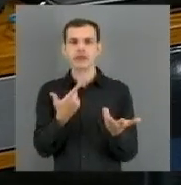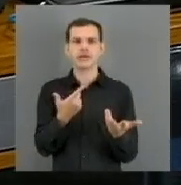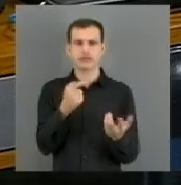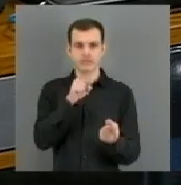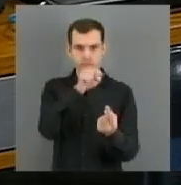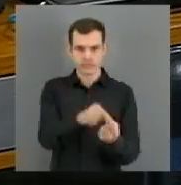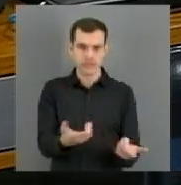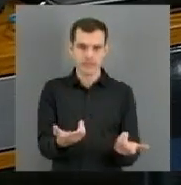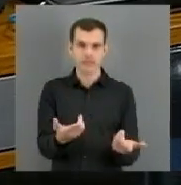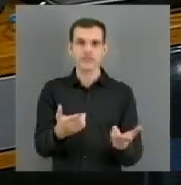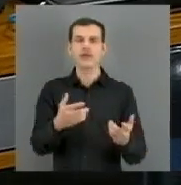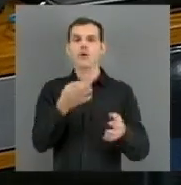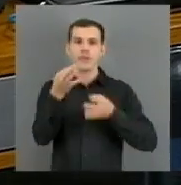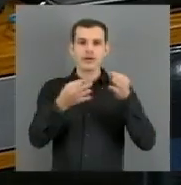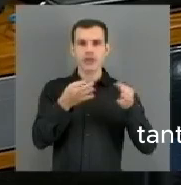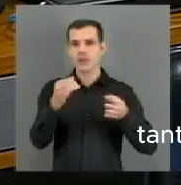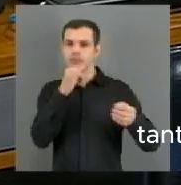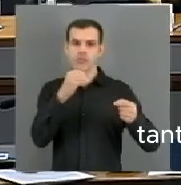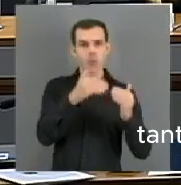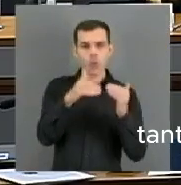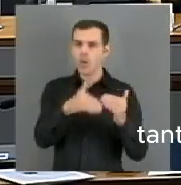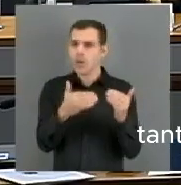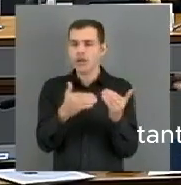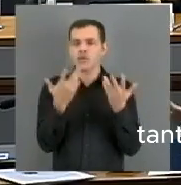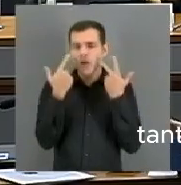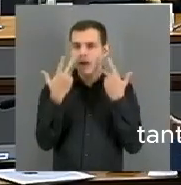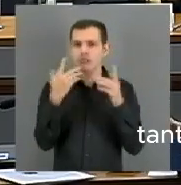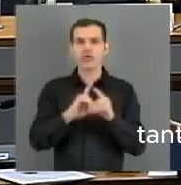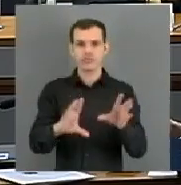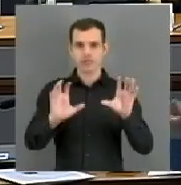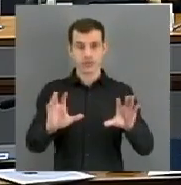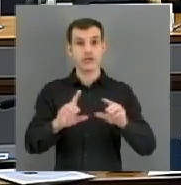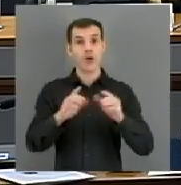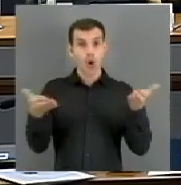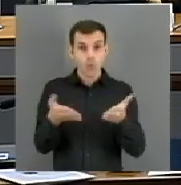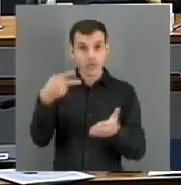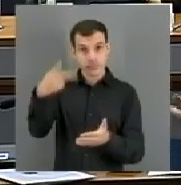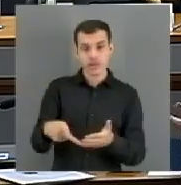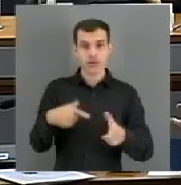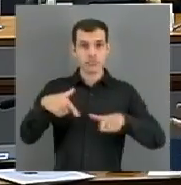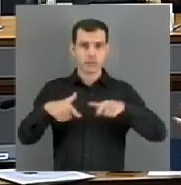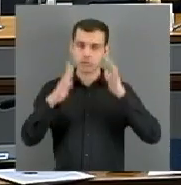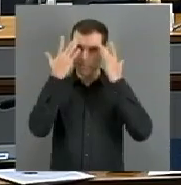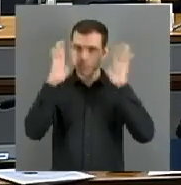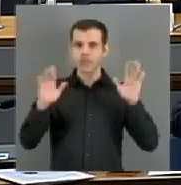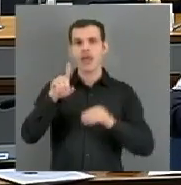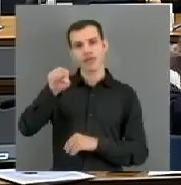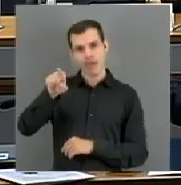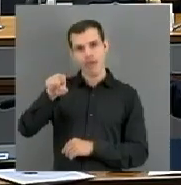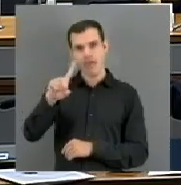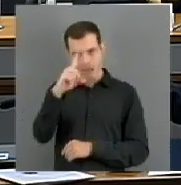Divergência faz parte da democracia, mas o senhor acredita. Tanto é que eu não sei hoje qual é a sua função, o senhor é ex-presidente da associação,